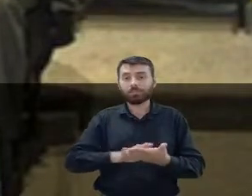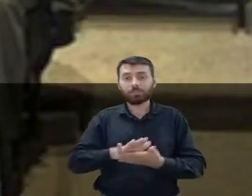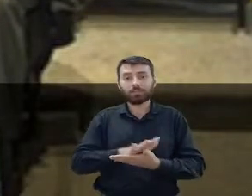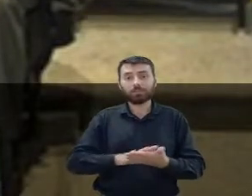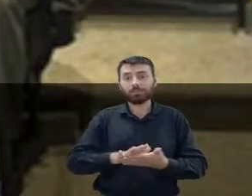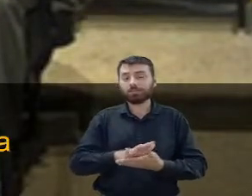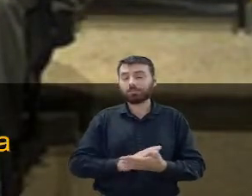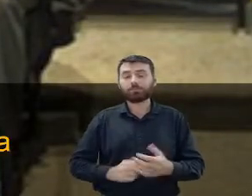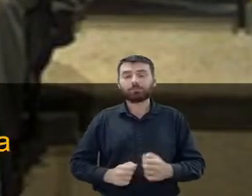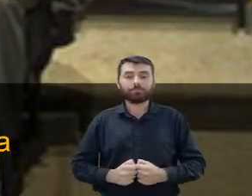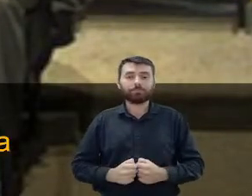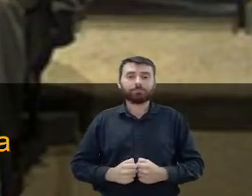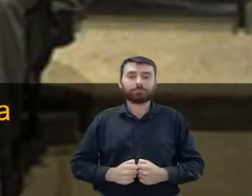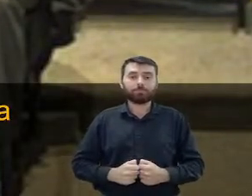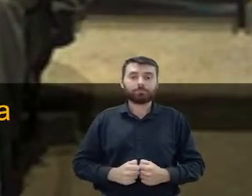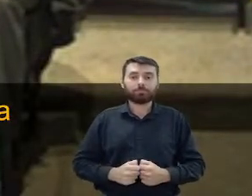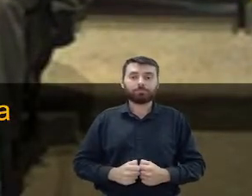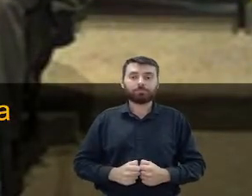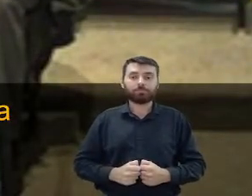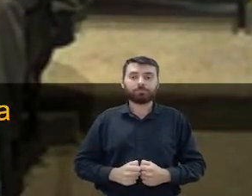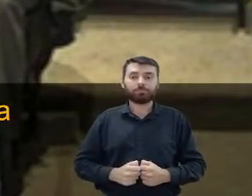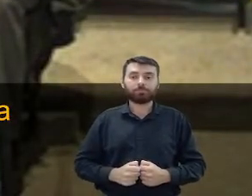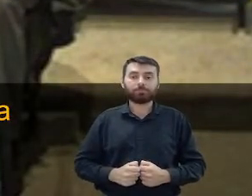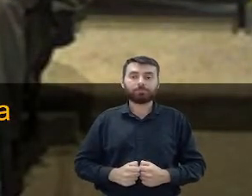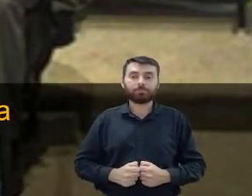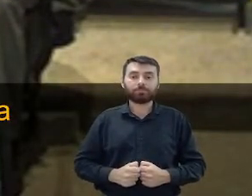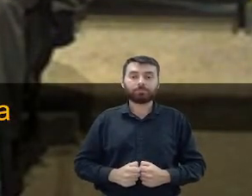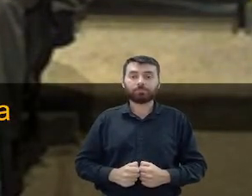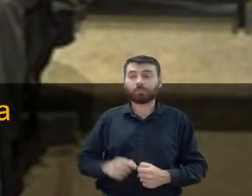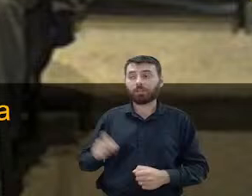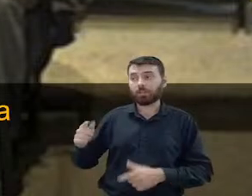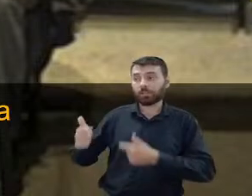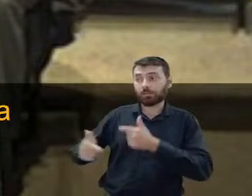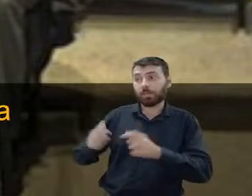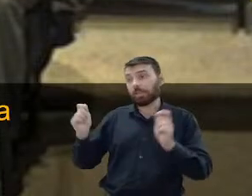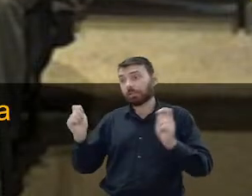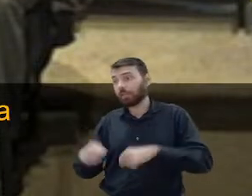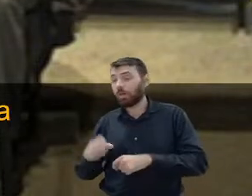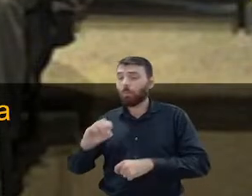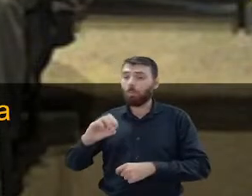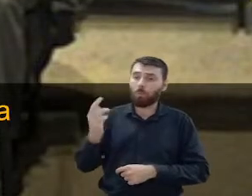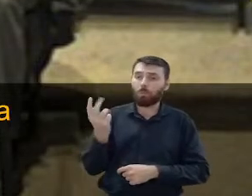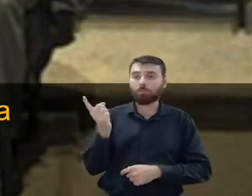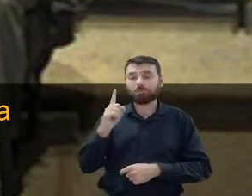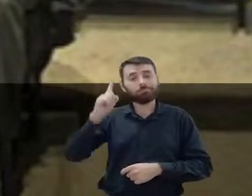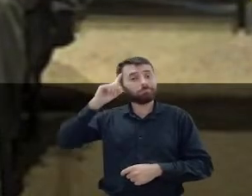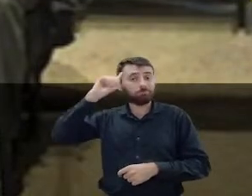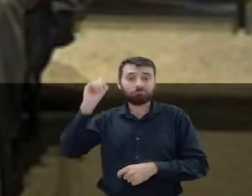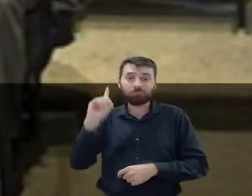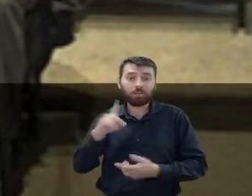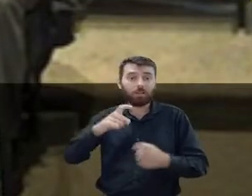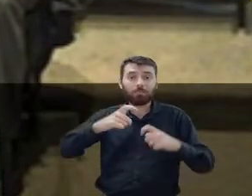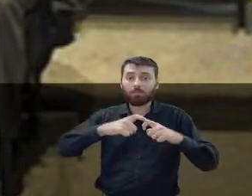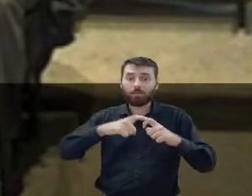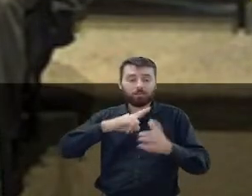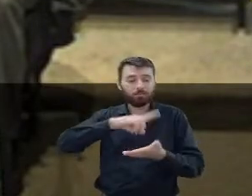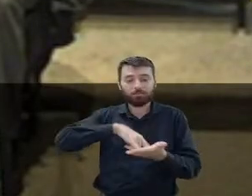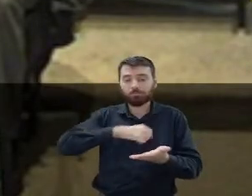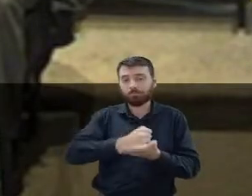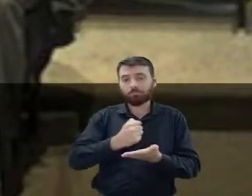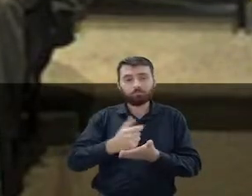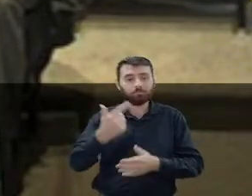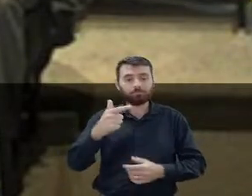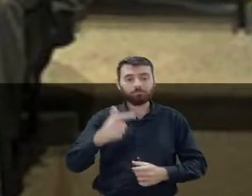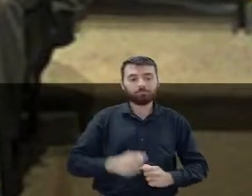senhora. Nem da capacidade, nem da capacidade. Agora, o que temos aqui? Ausência